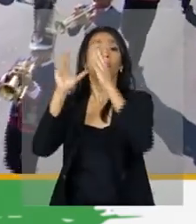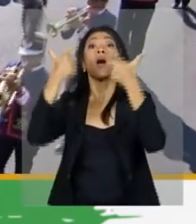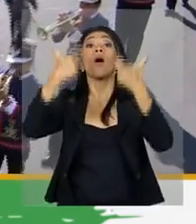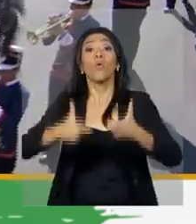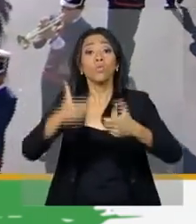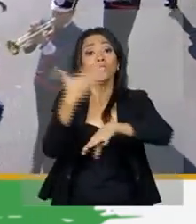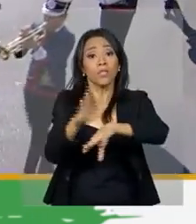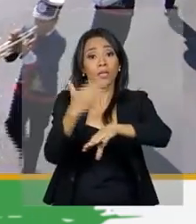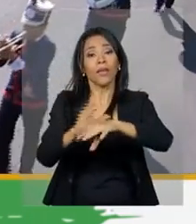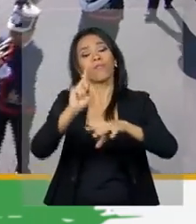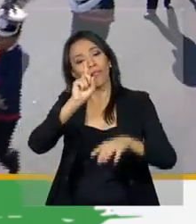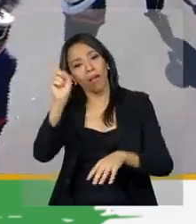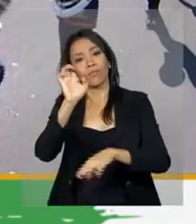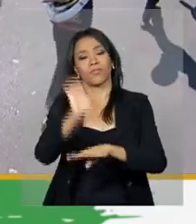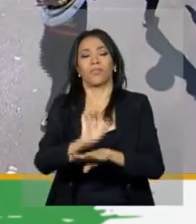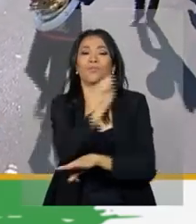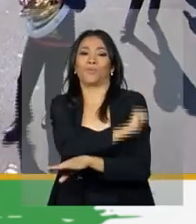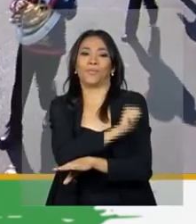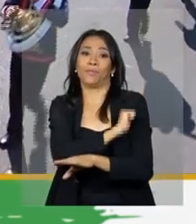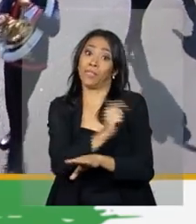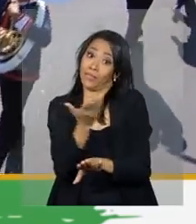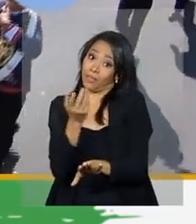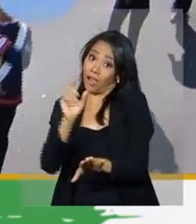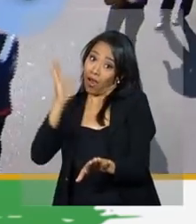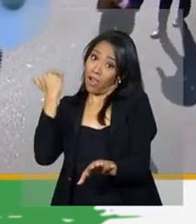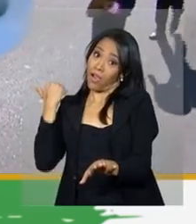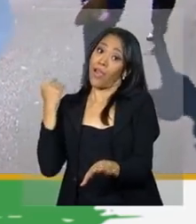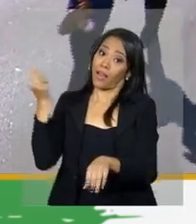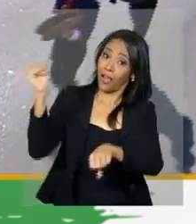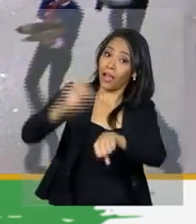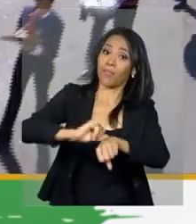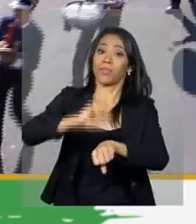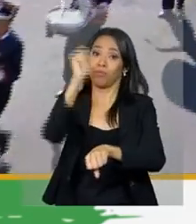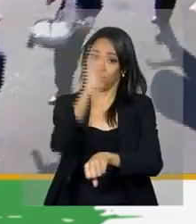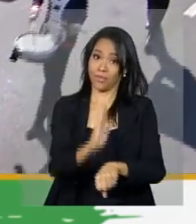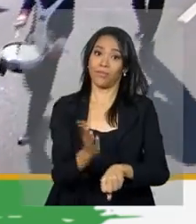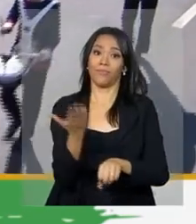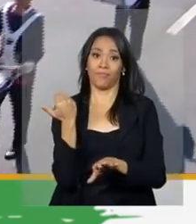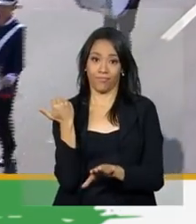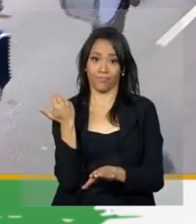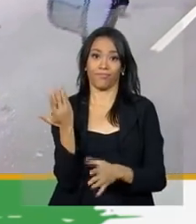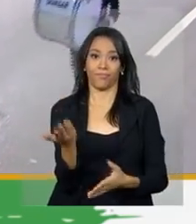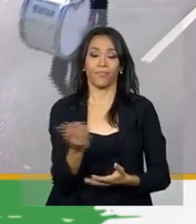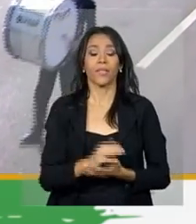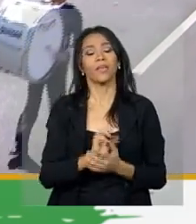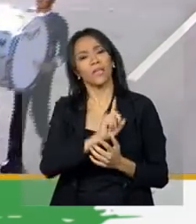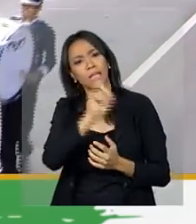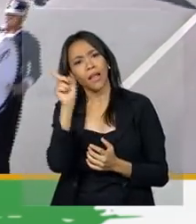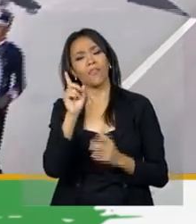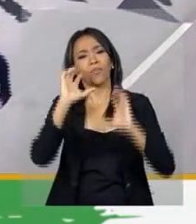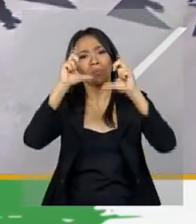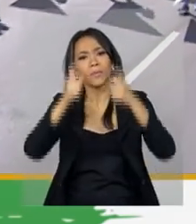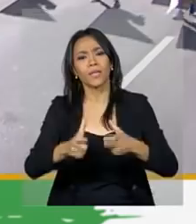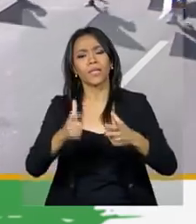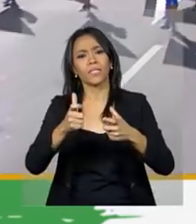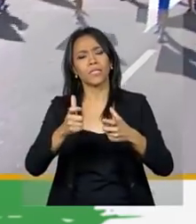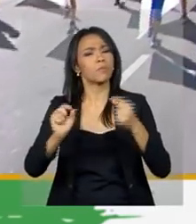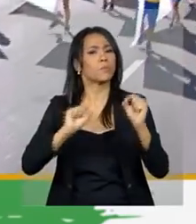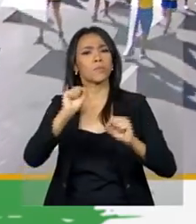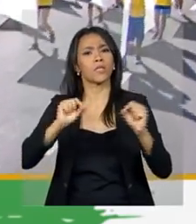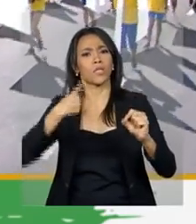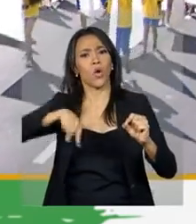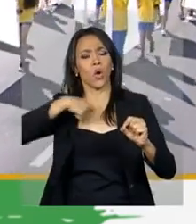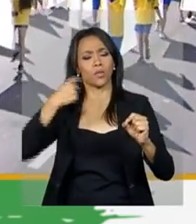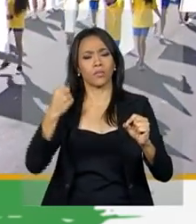no Rio de Janeiro. Rio de Janeiro, que na época era a capital federal, né? Sim, sem dúvida. E ali concentrou. E a partir daí, nós,